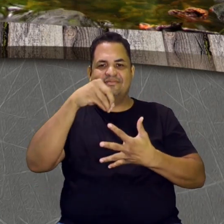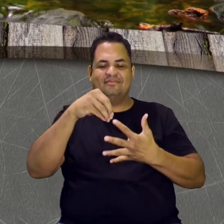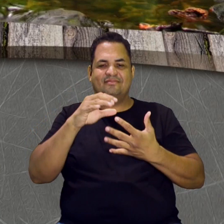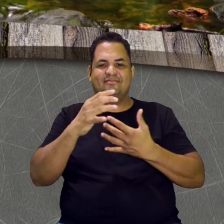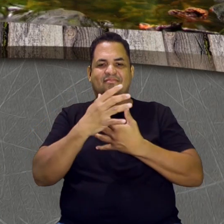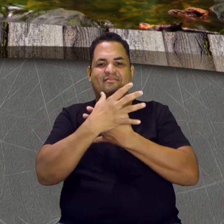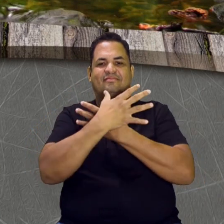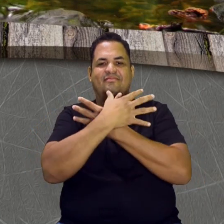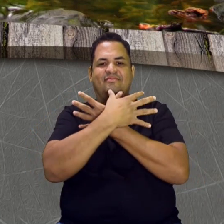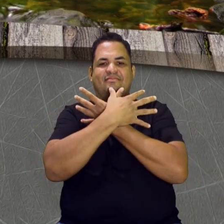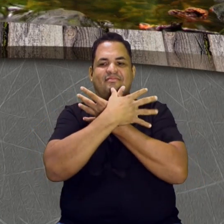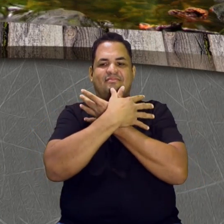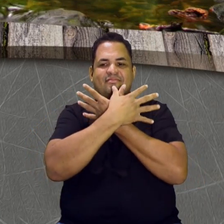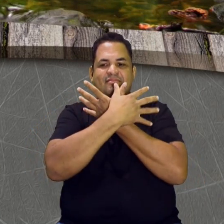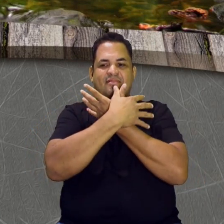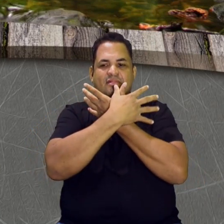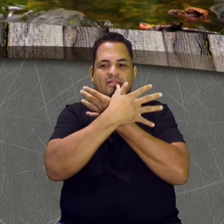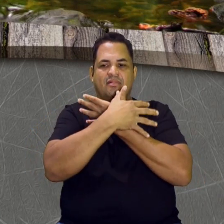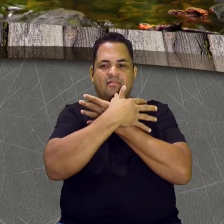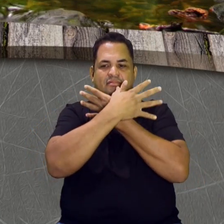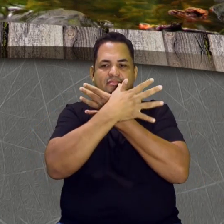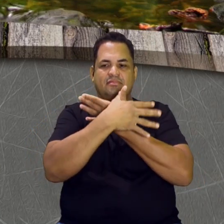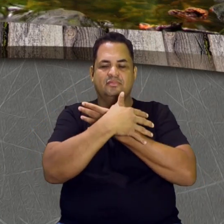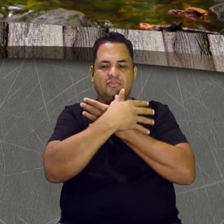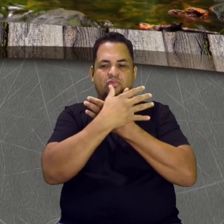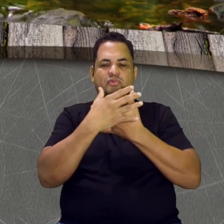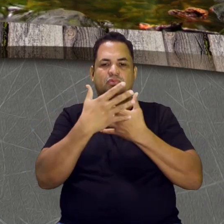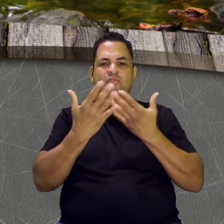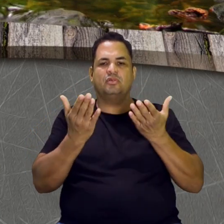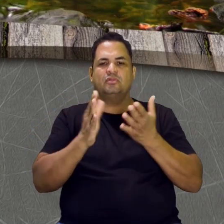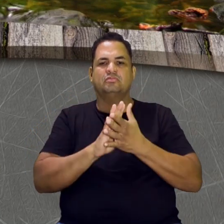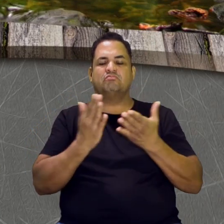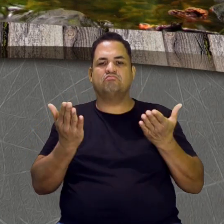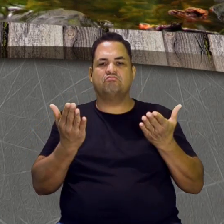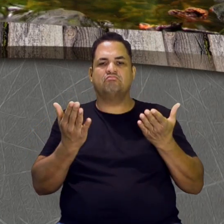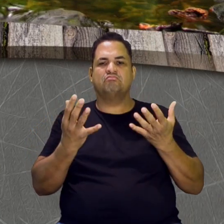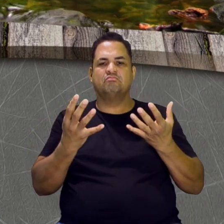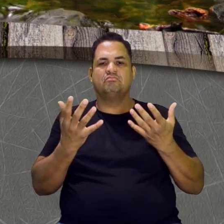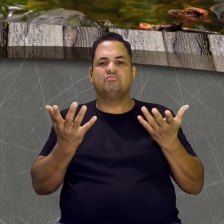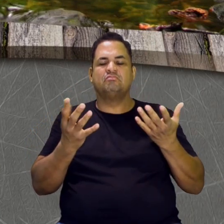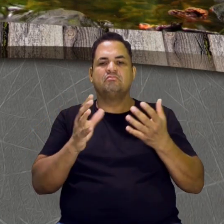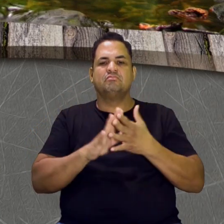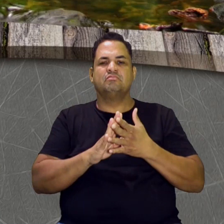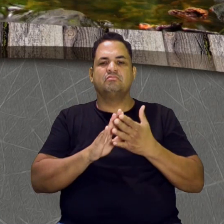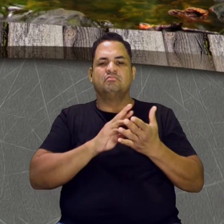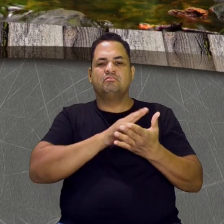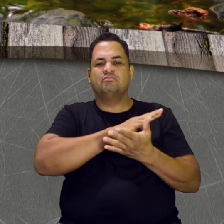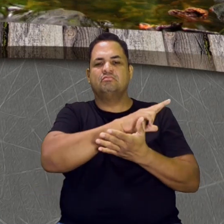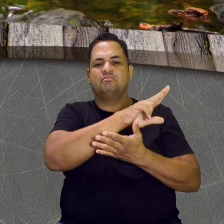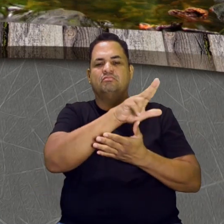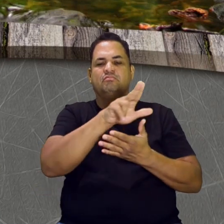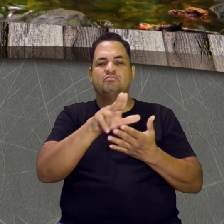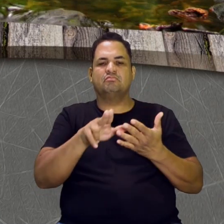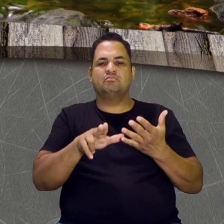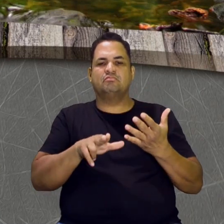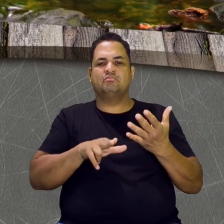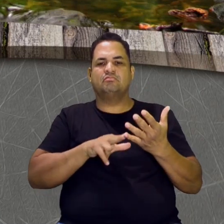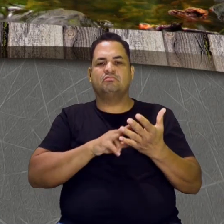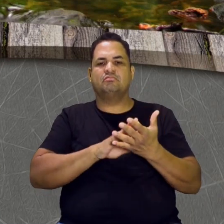reino Animalia, nós vamos encontrar toda essa diversidade, passando pelos